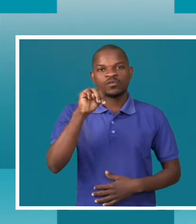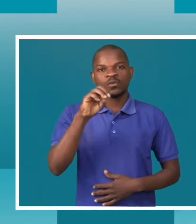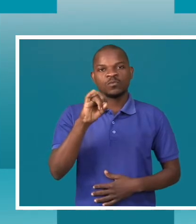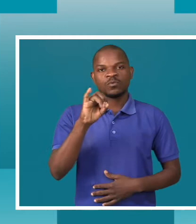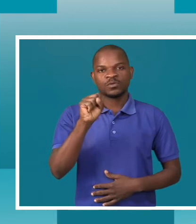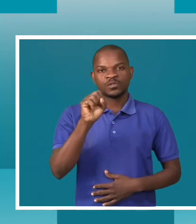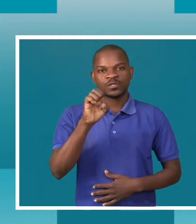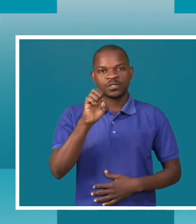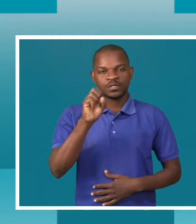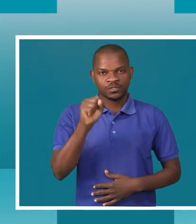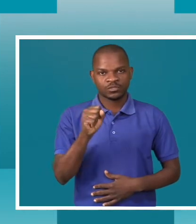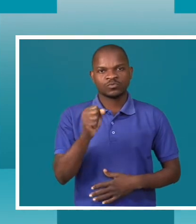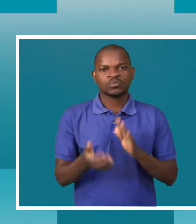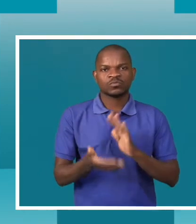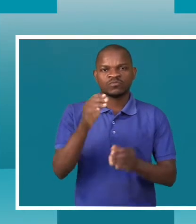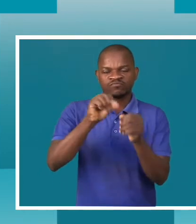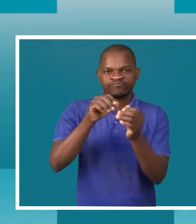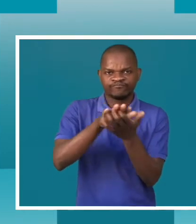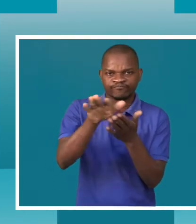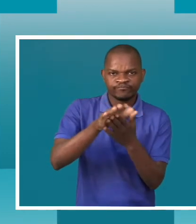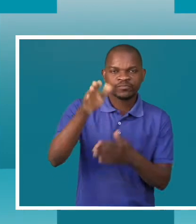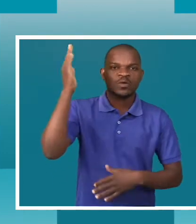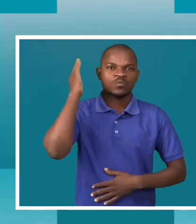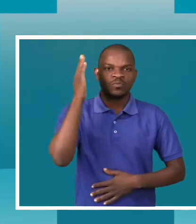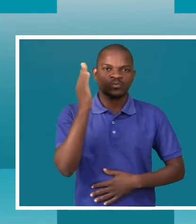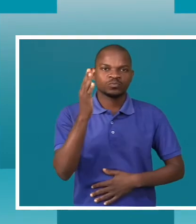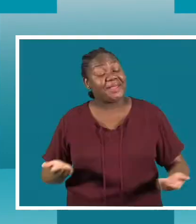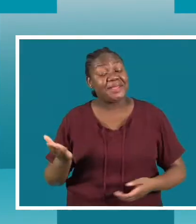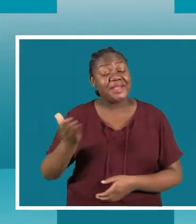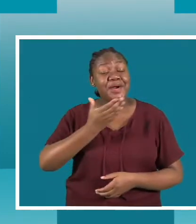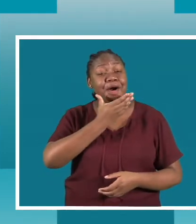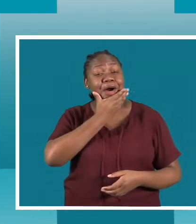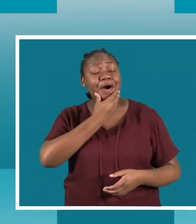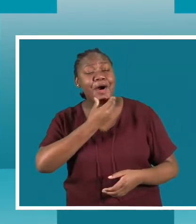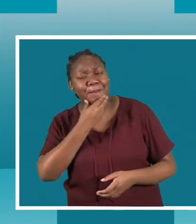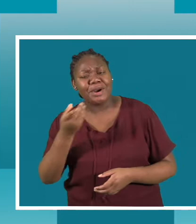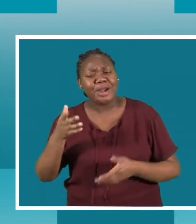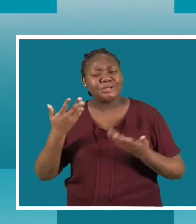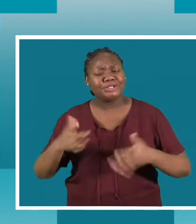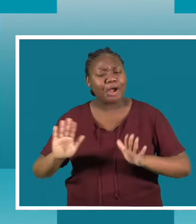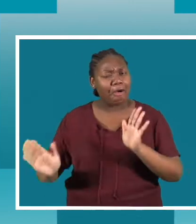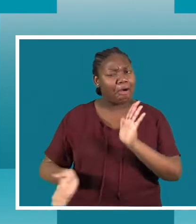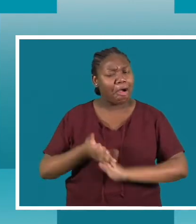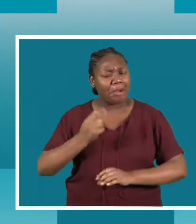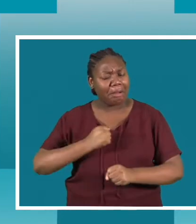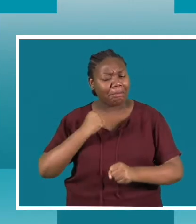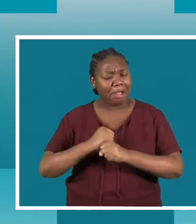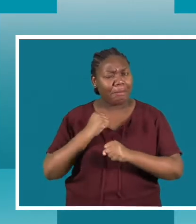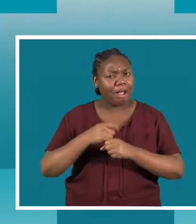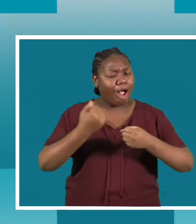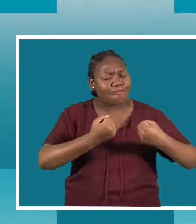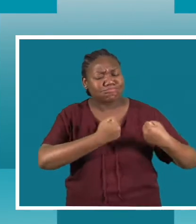ele começou a efetuar essas palestras e transmissão de conhecimentos. Moisés revela que é um jovem